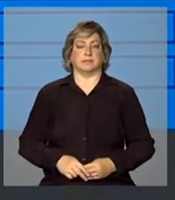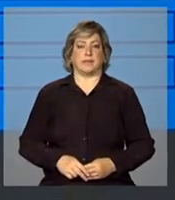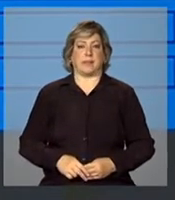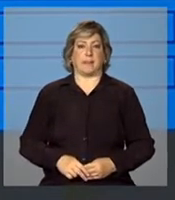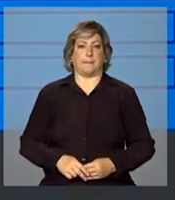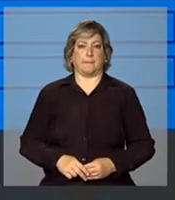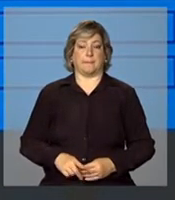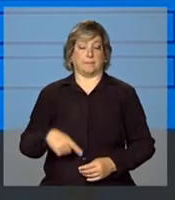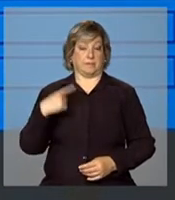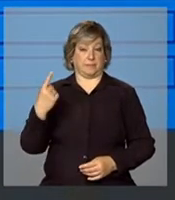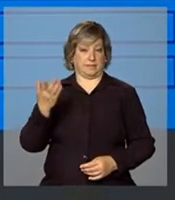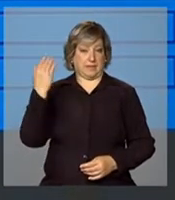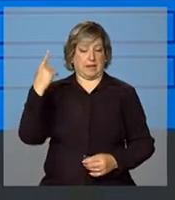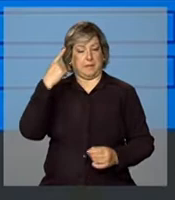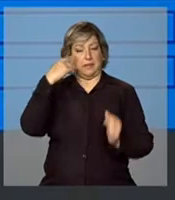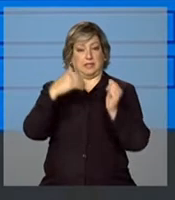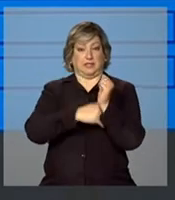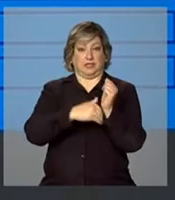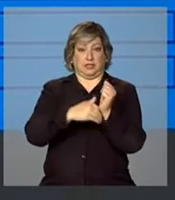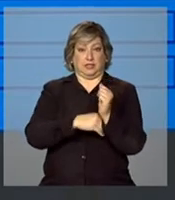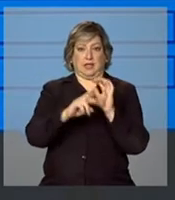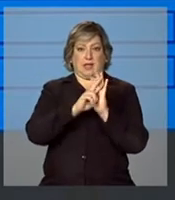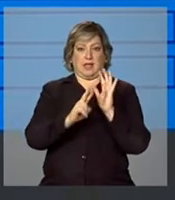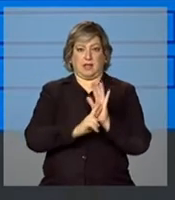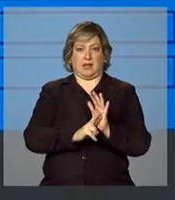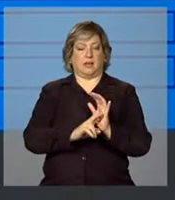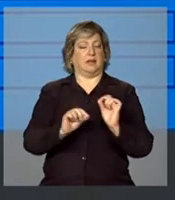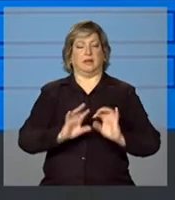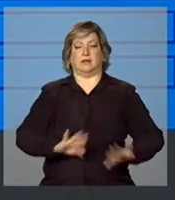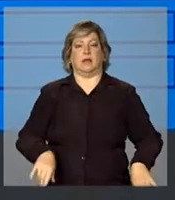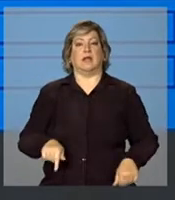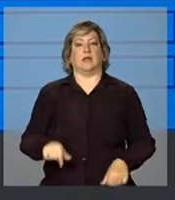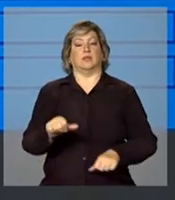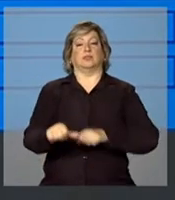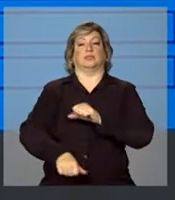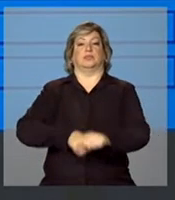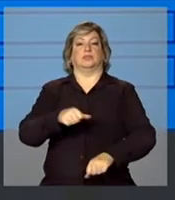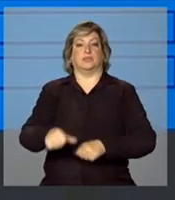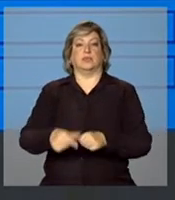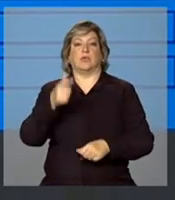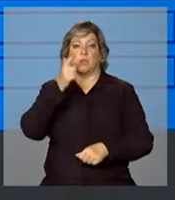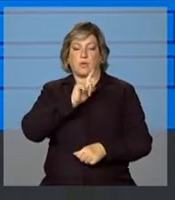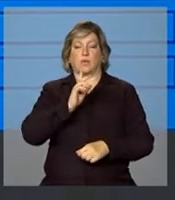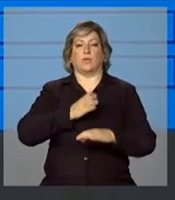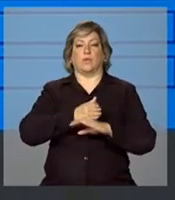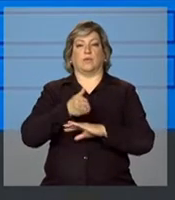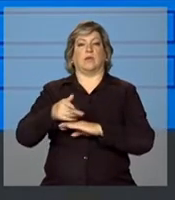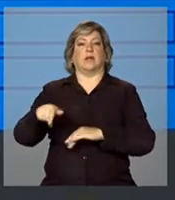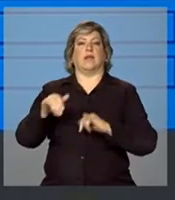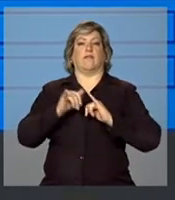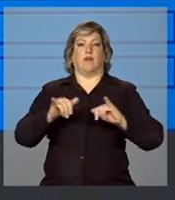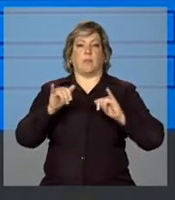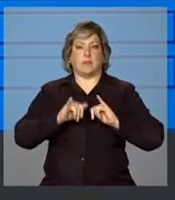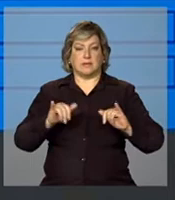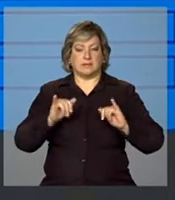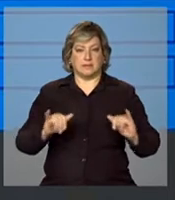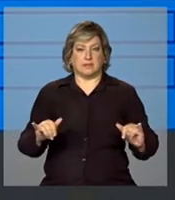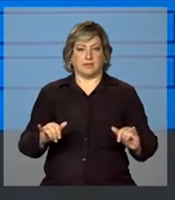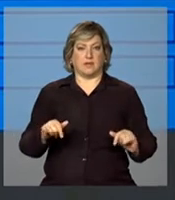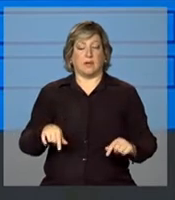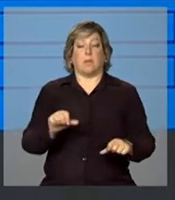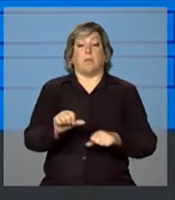o sigilo é a regra, né? E o acesso à informação. Essa lógica ela tem que ser invertida. É, e essa inversão, ela demanda uma mudança